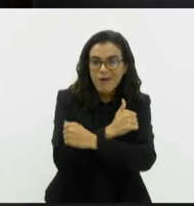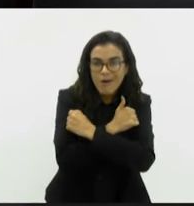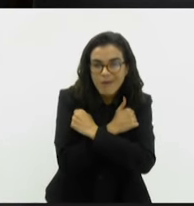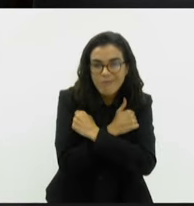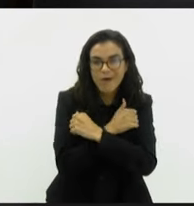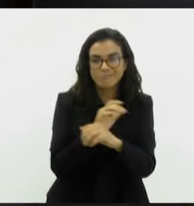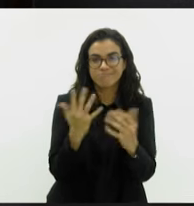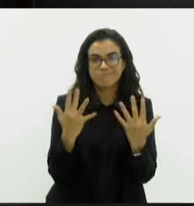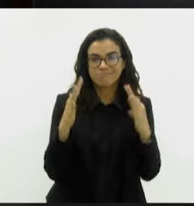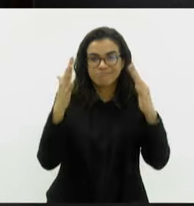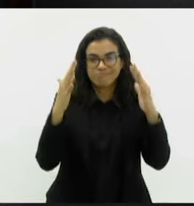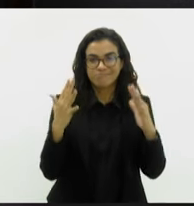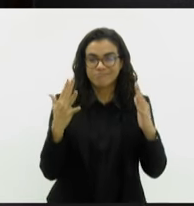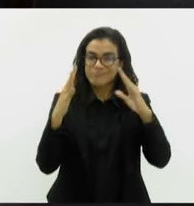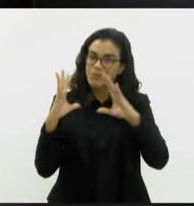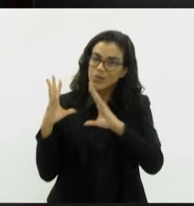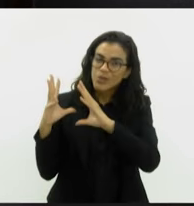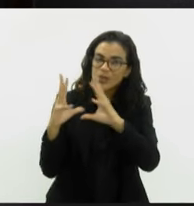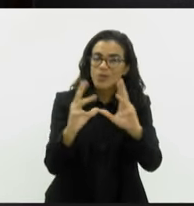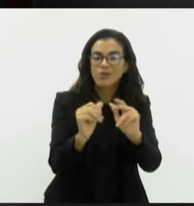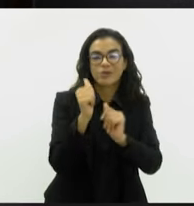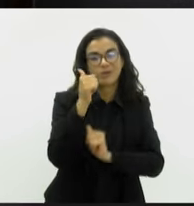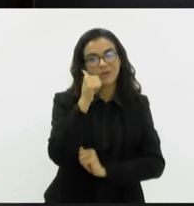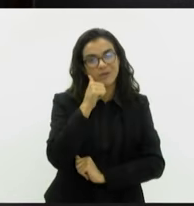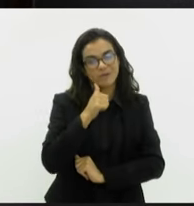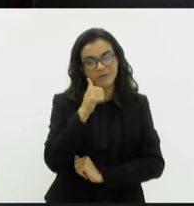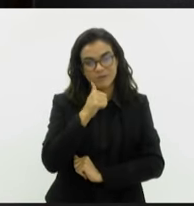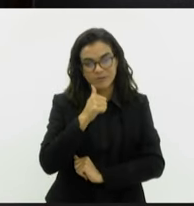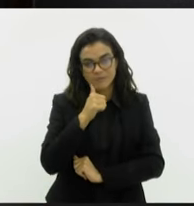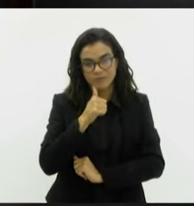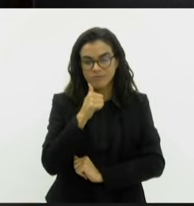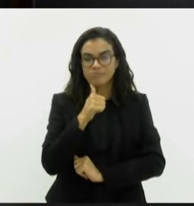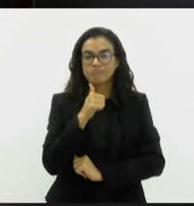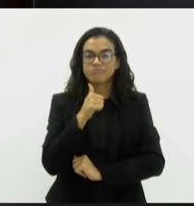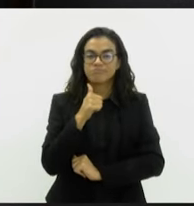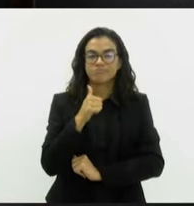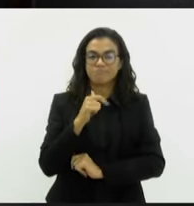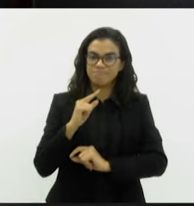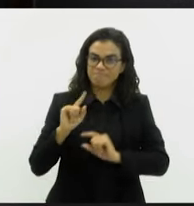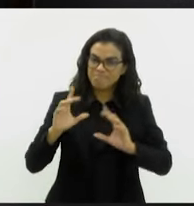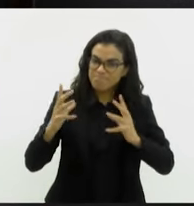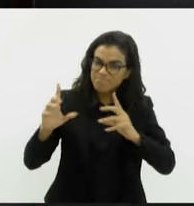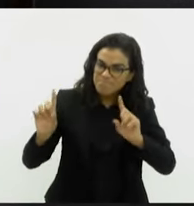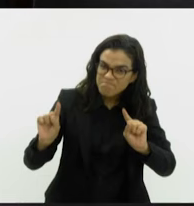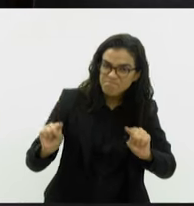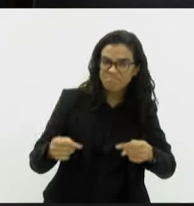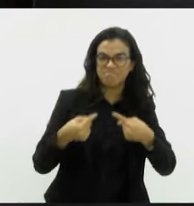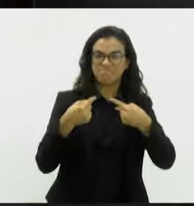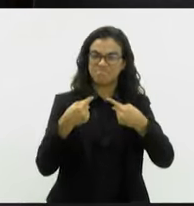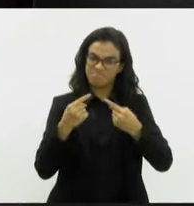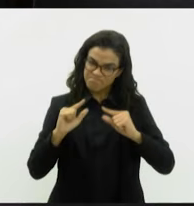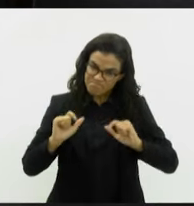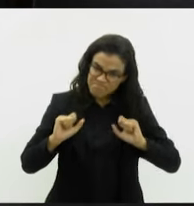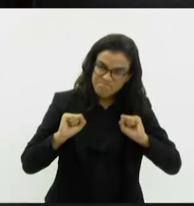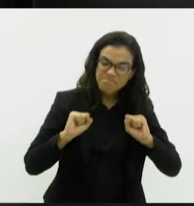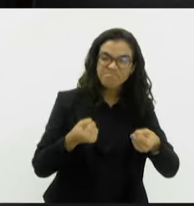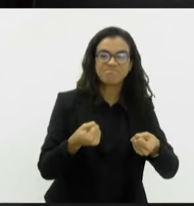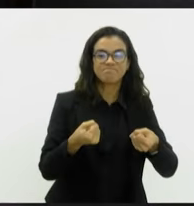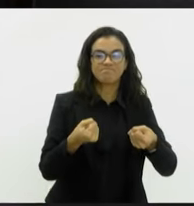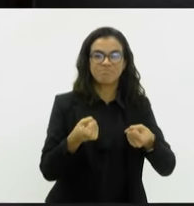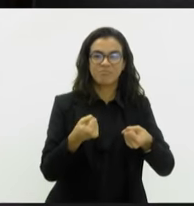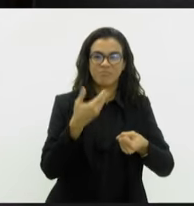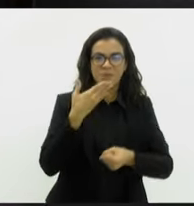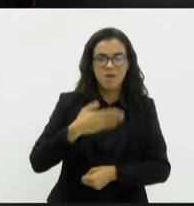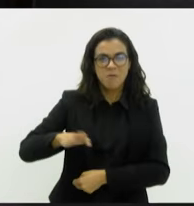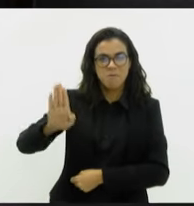parabéns para todas as mulheres que forma desafiadora colocar os seus nomes para a